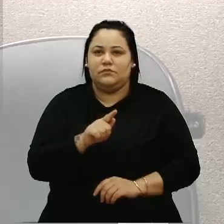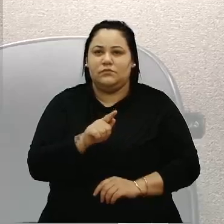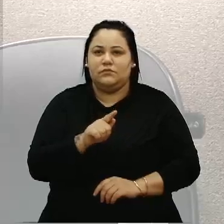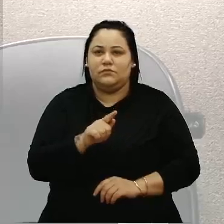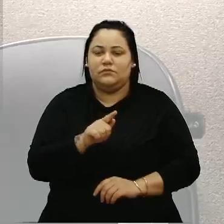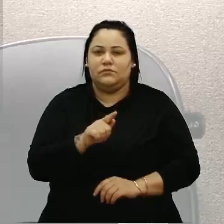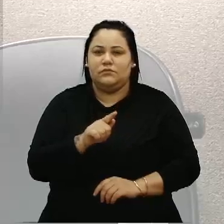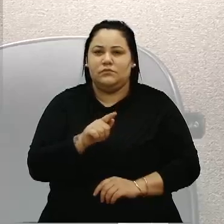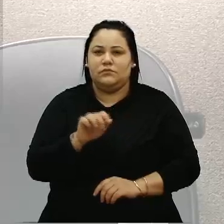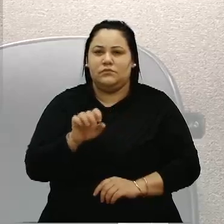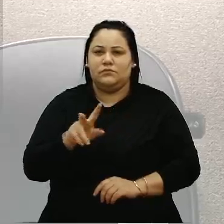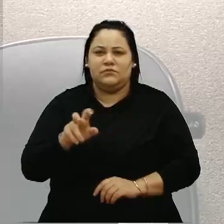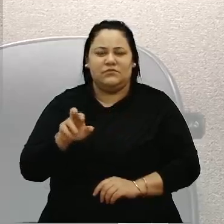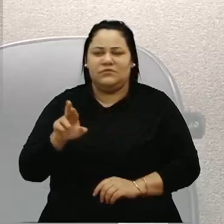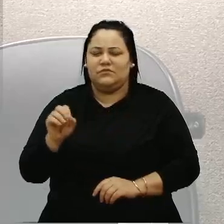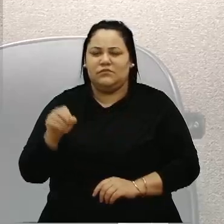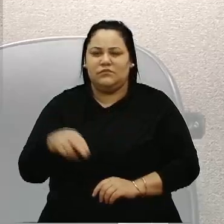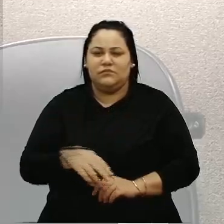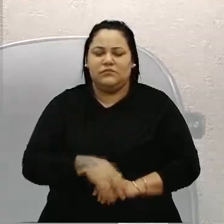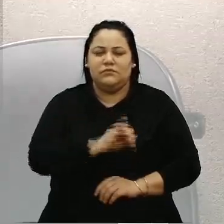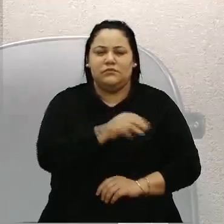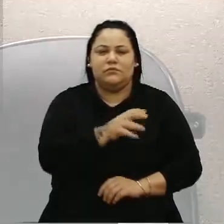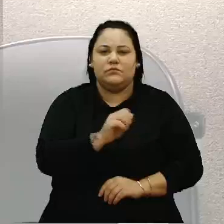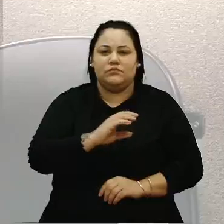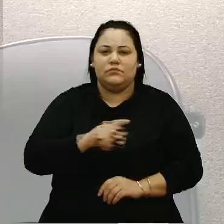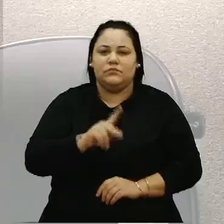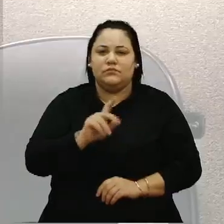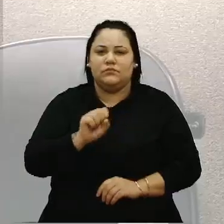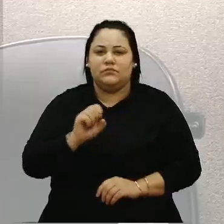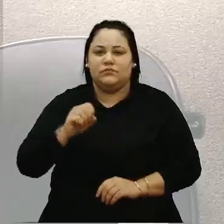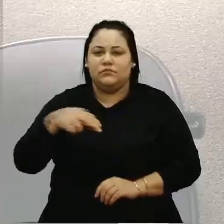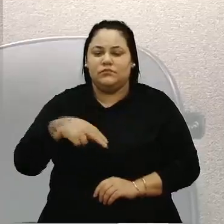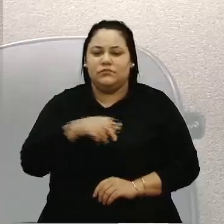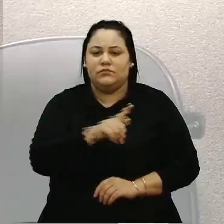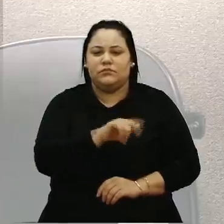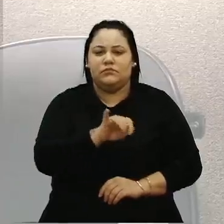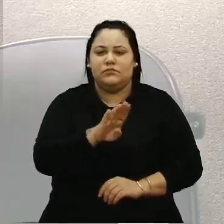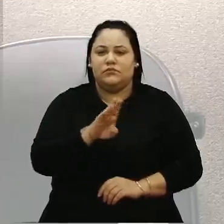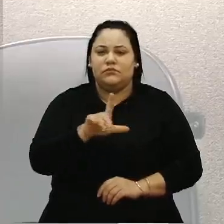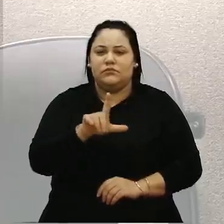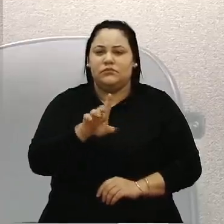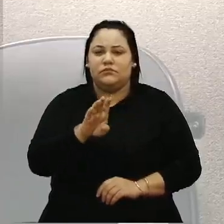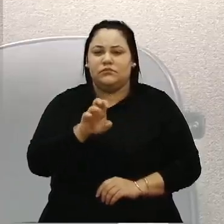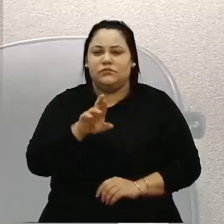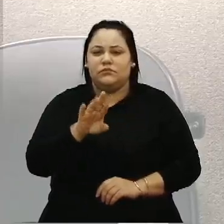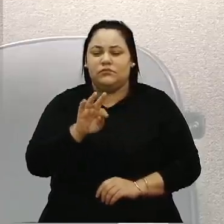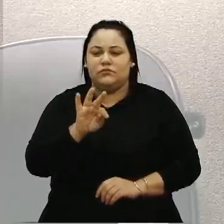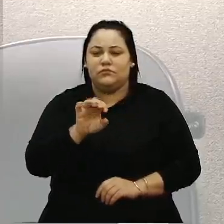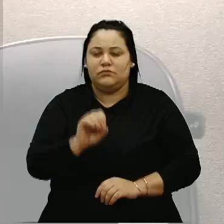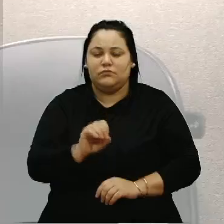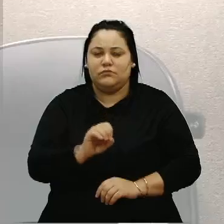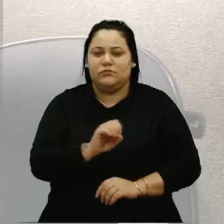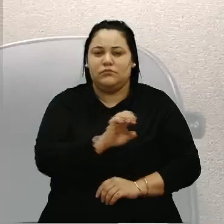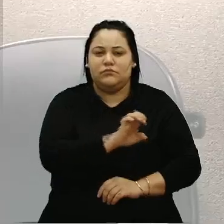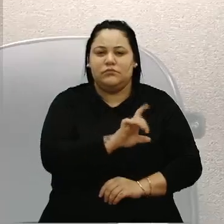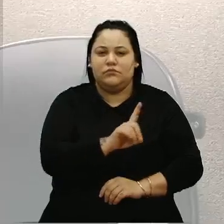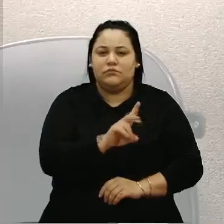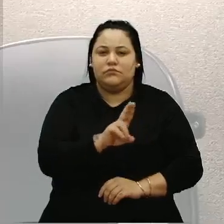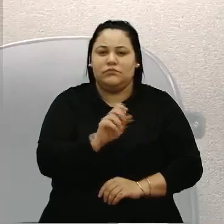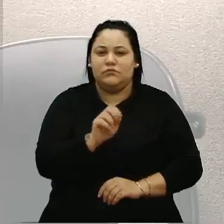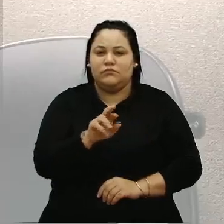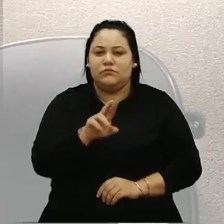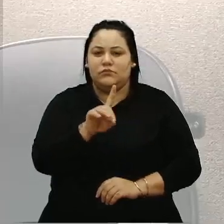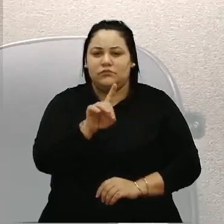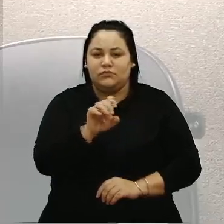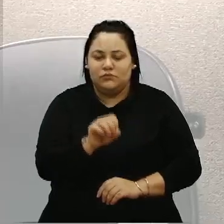Everon, Jackson Macedo e Gilberto Freitas. Da Secretaria de Trânsito, Eduardo Kampfer,